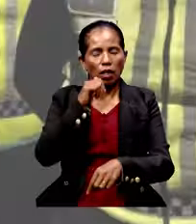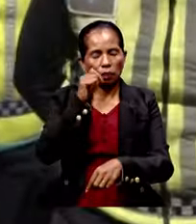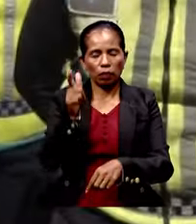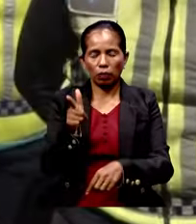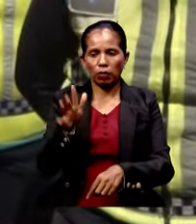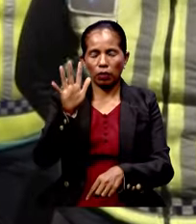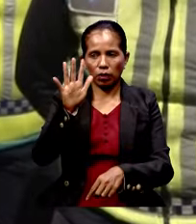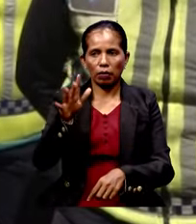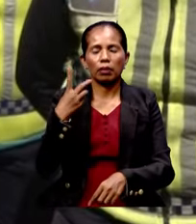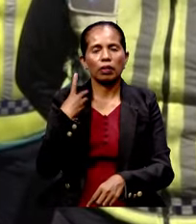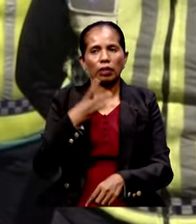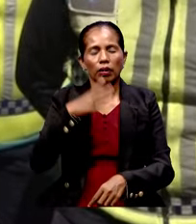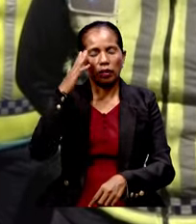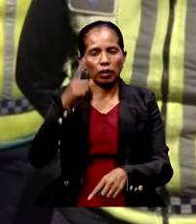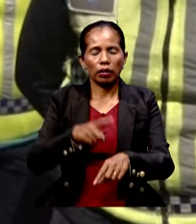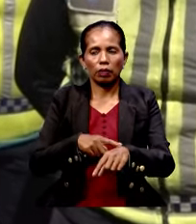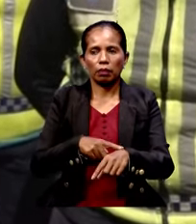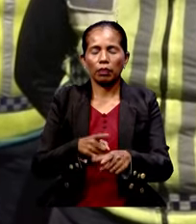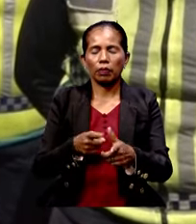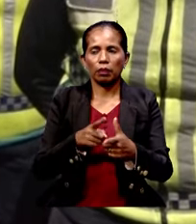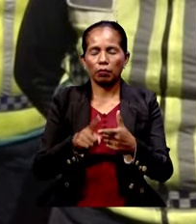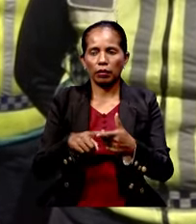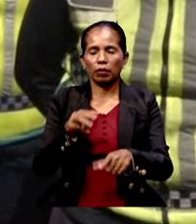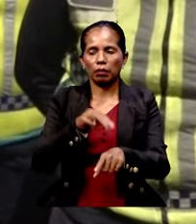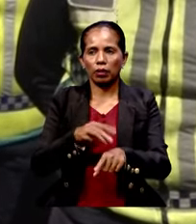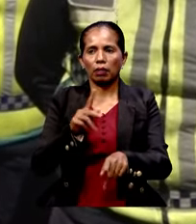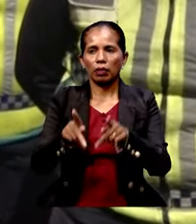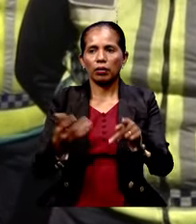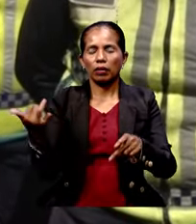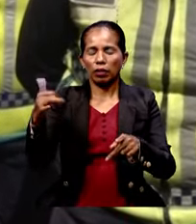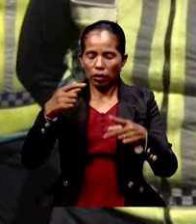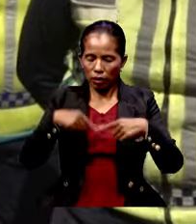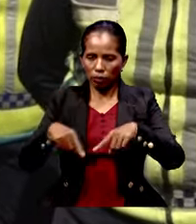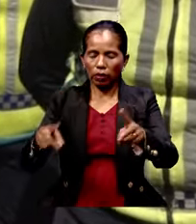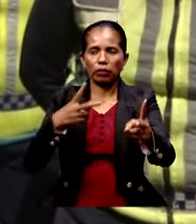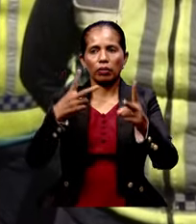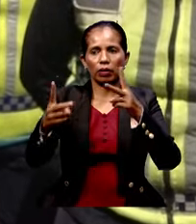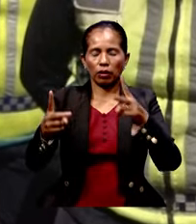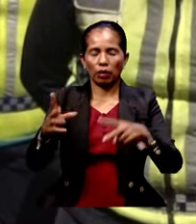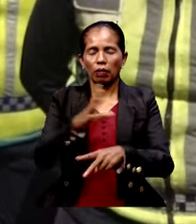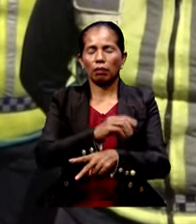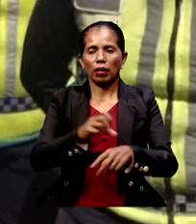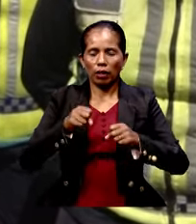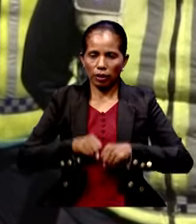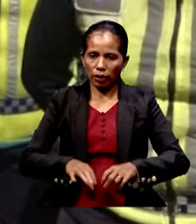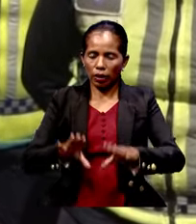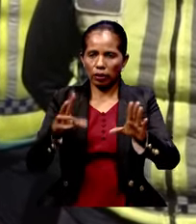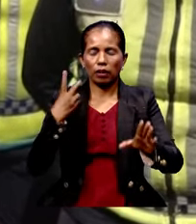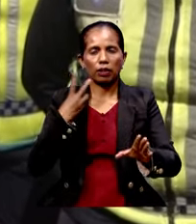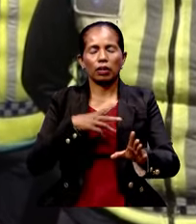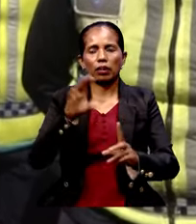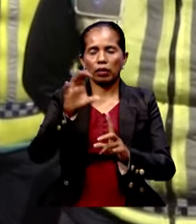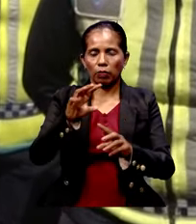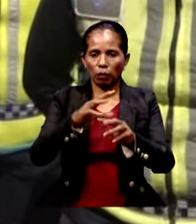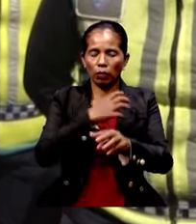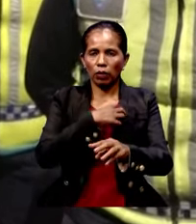kata depois de misa ita nia sira daun sira si halo biazen pa piknik mai be ita nia komando munisipu